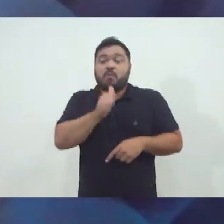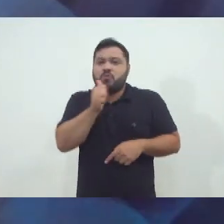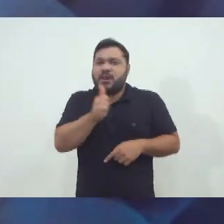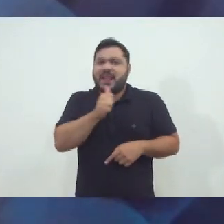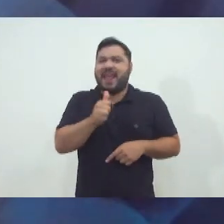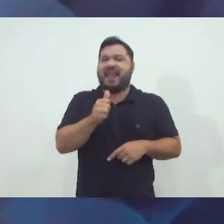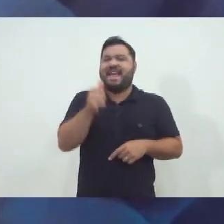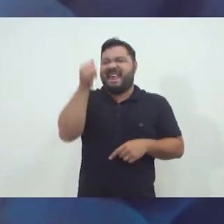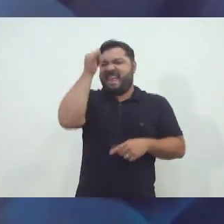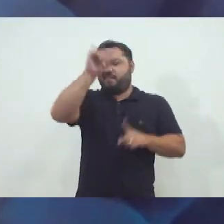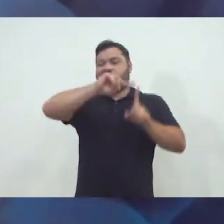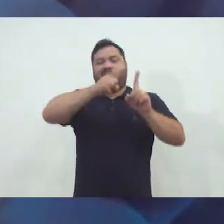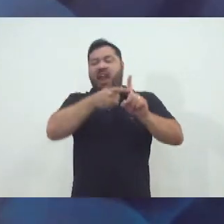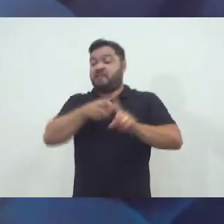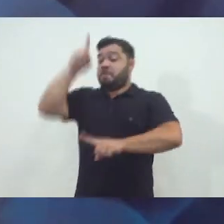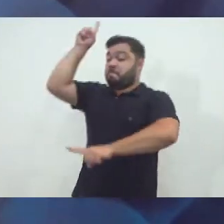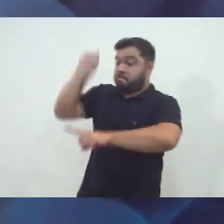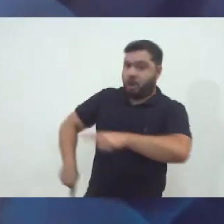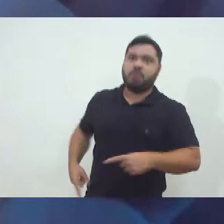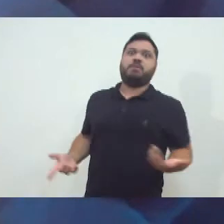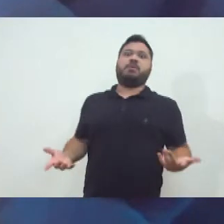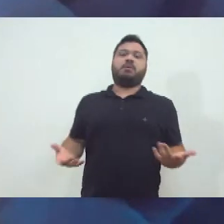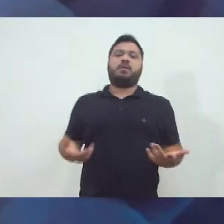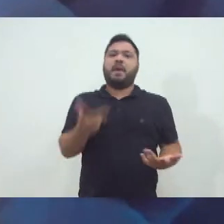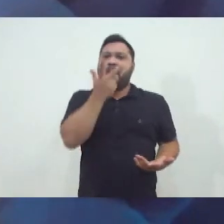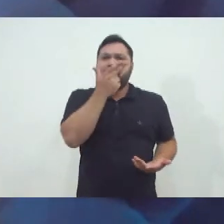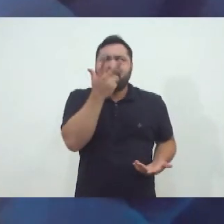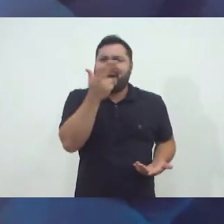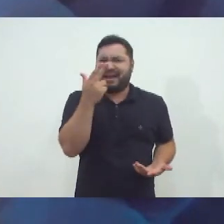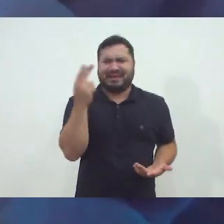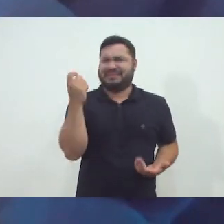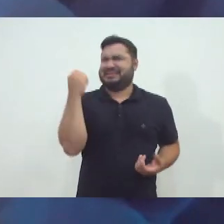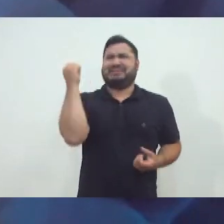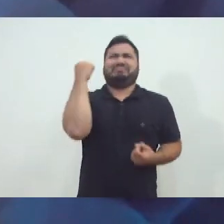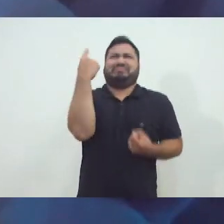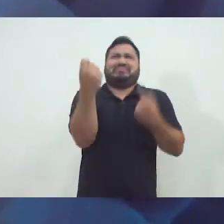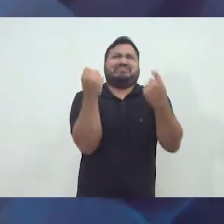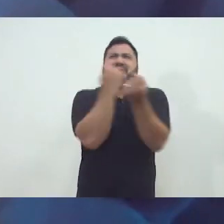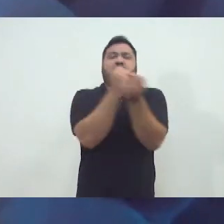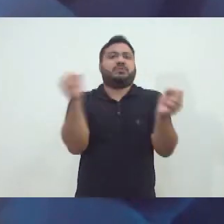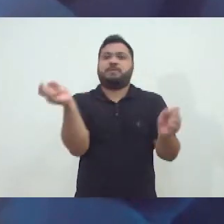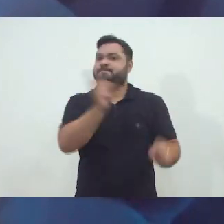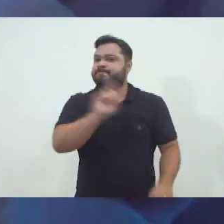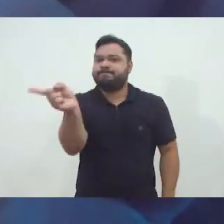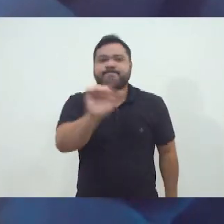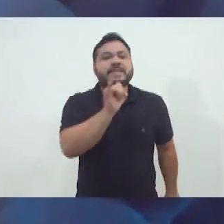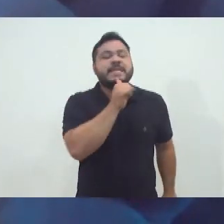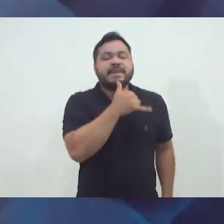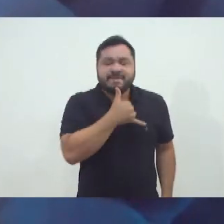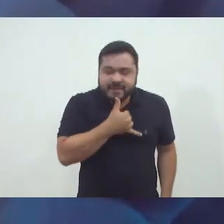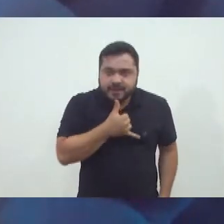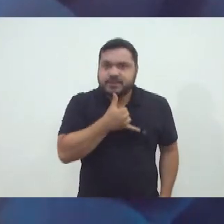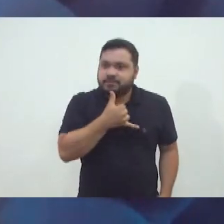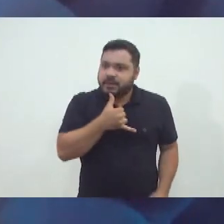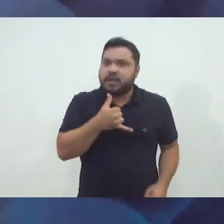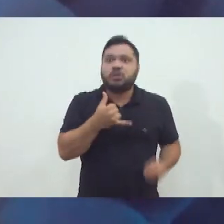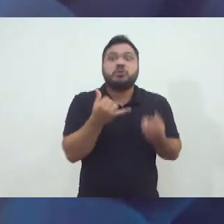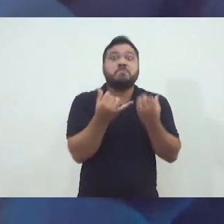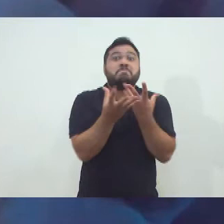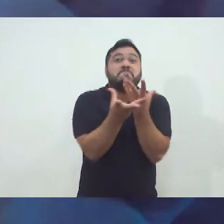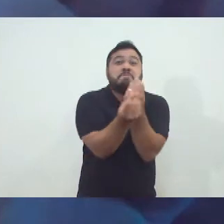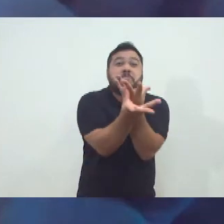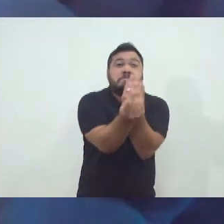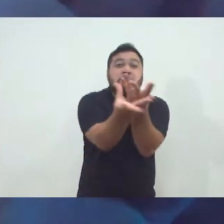uma mulher use métodos anticoncepcionais. Parece uma realidade distante, mas infelizmente essa